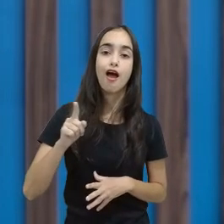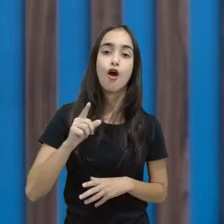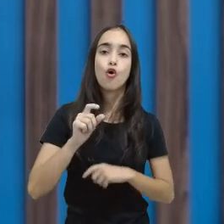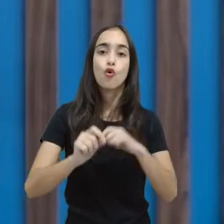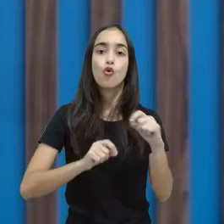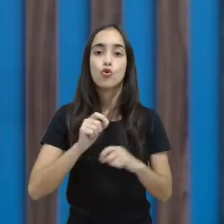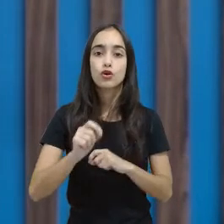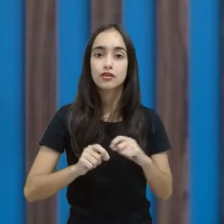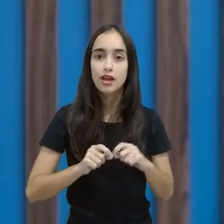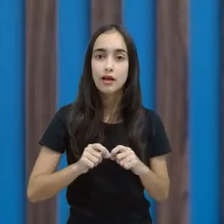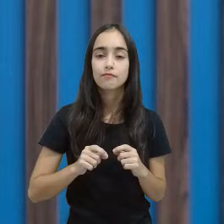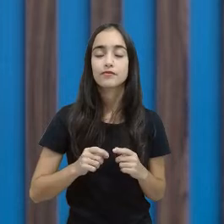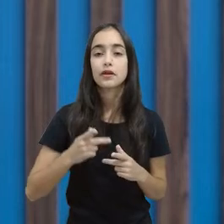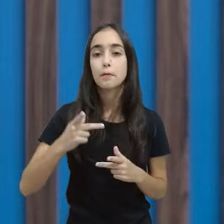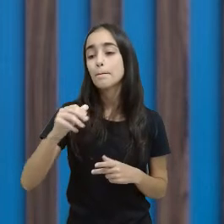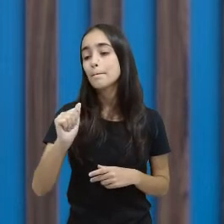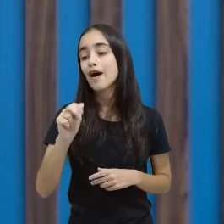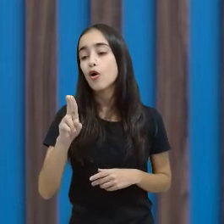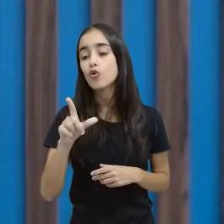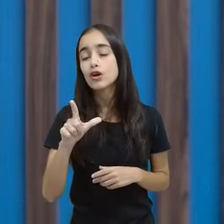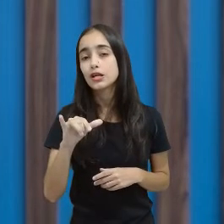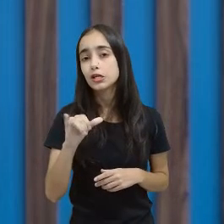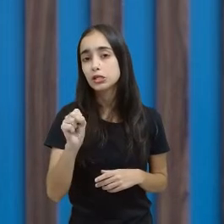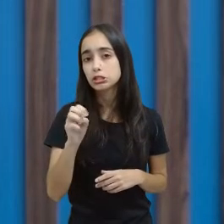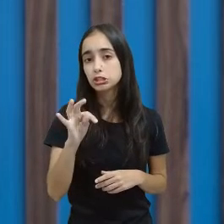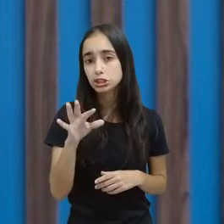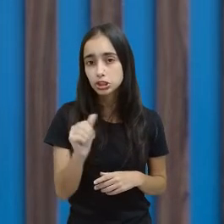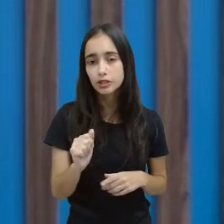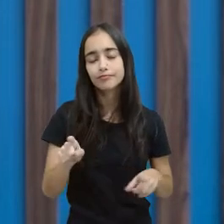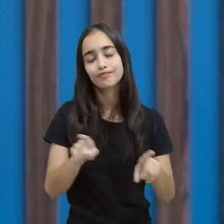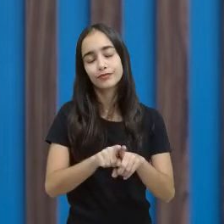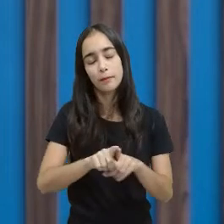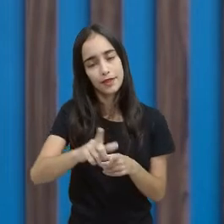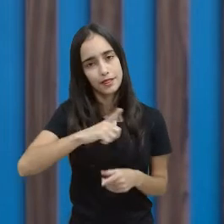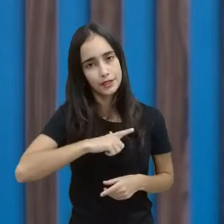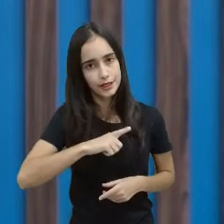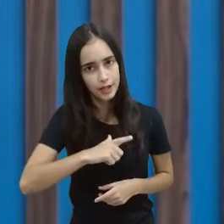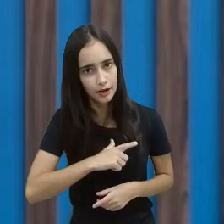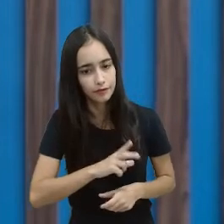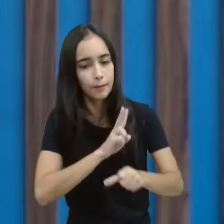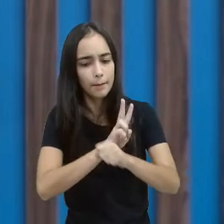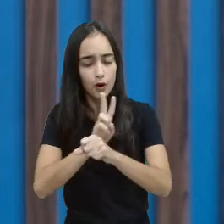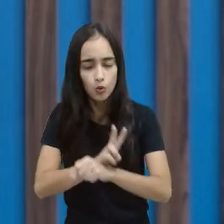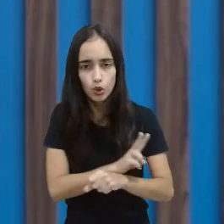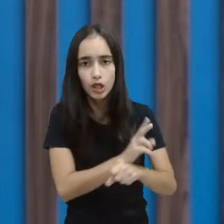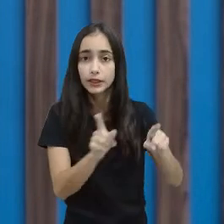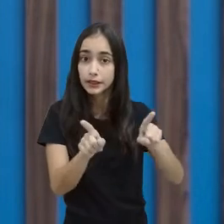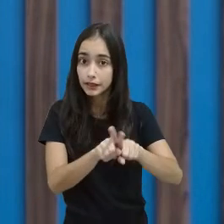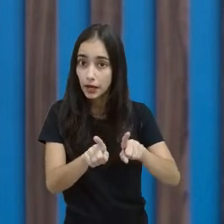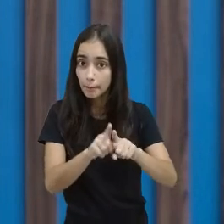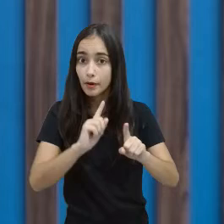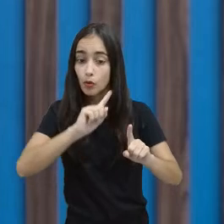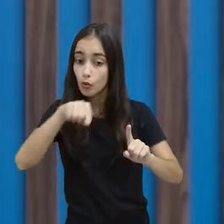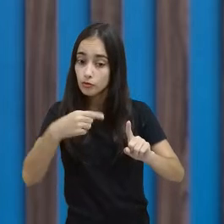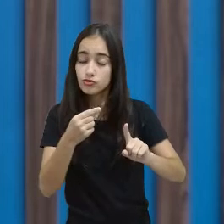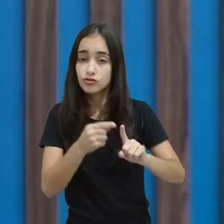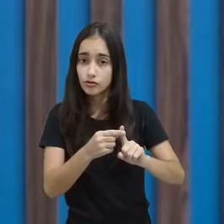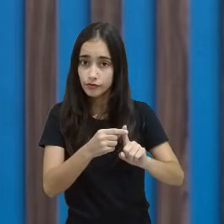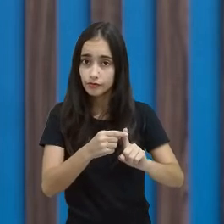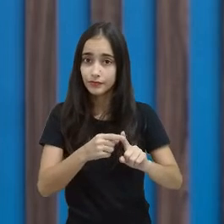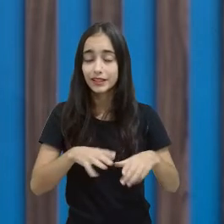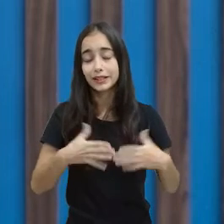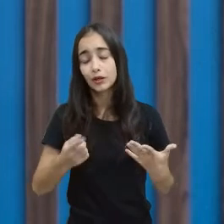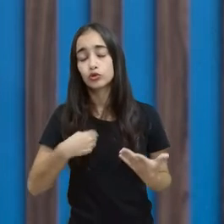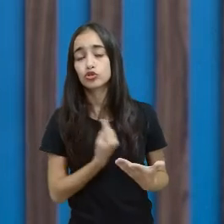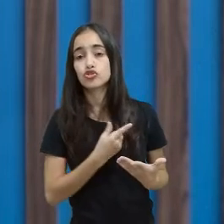de tecidos paulista, que era dos Lundrigens, que é uma família que veio da Áustria. Então, ali tivemos esses 2